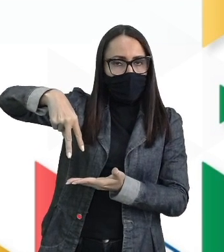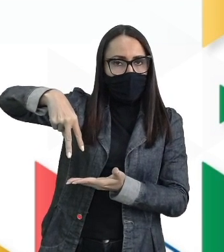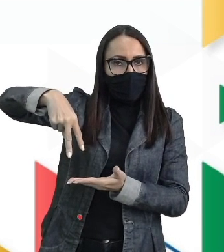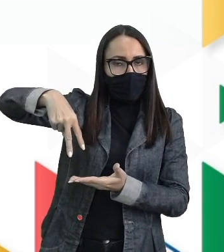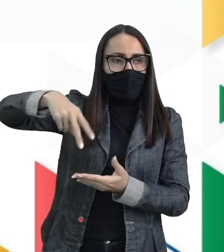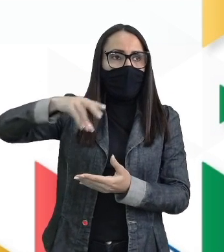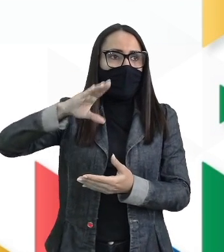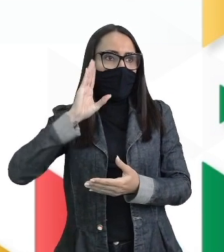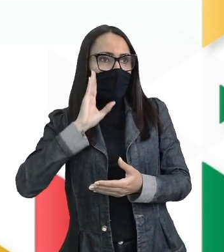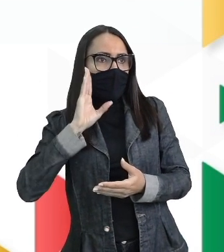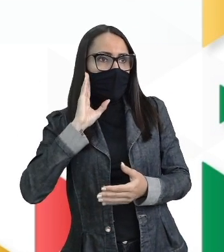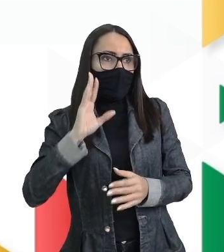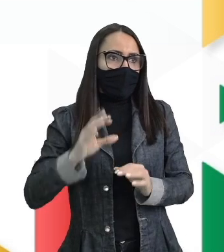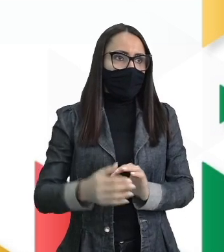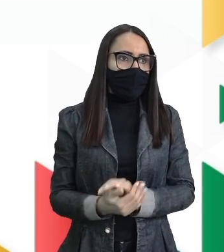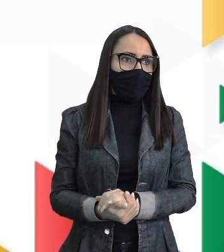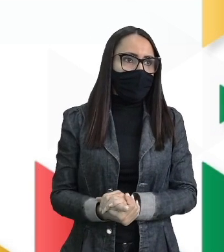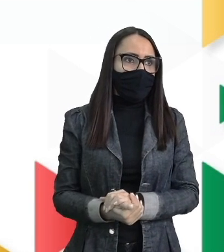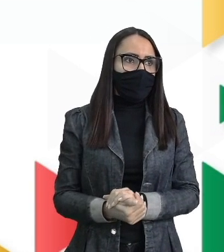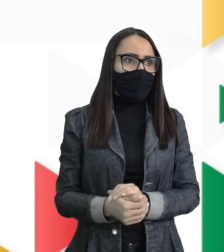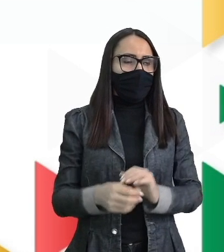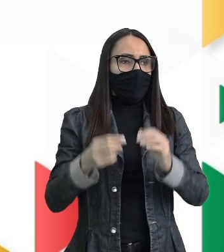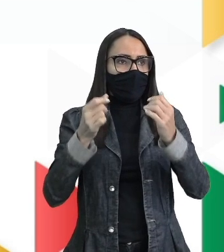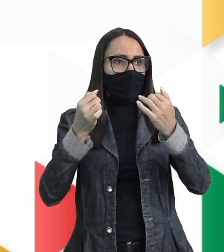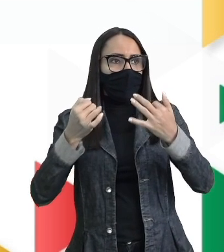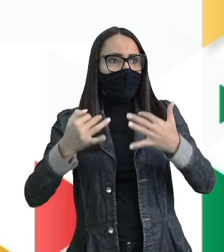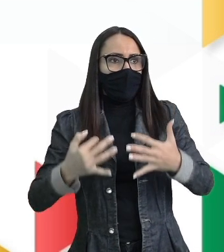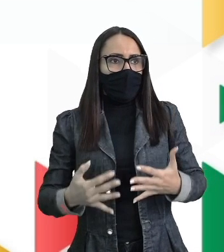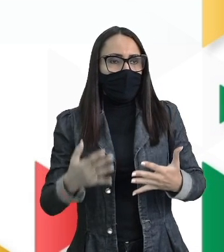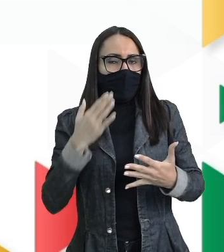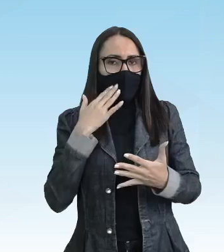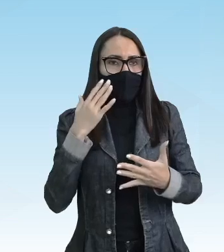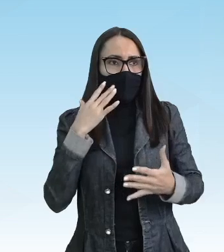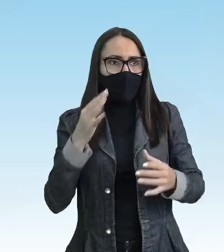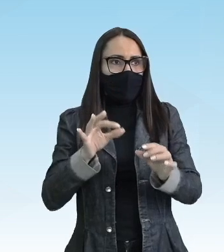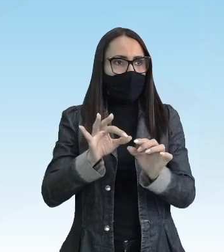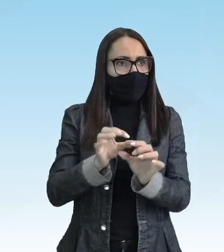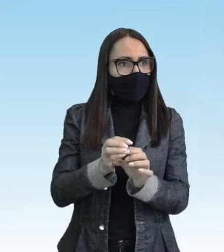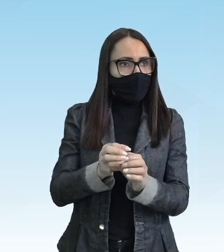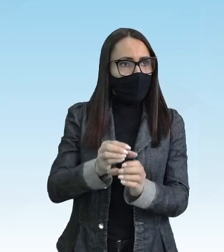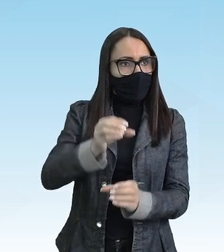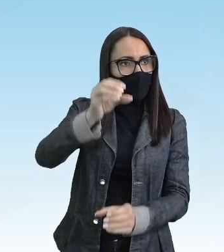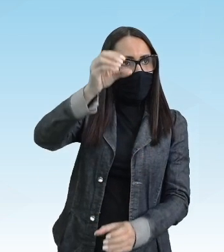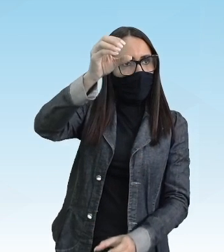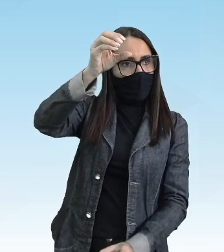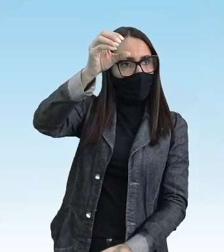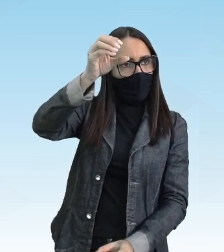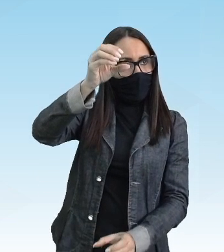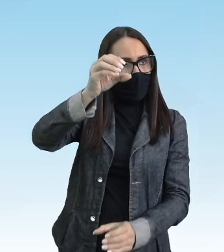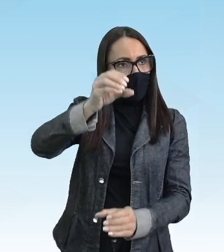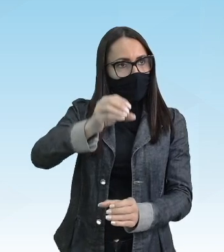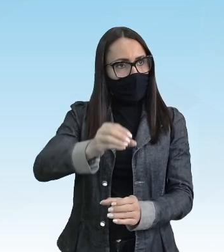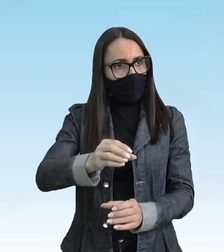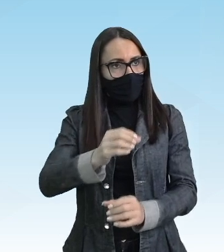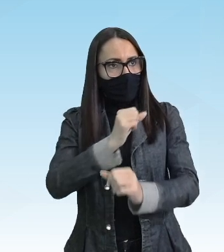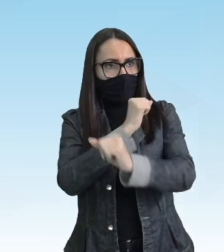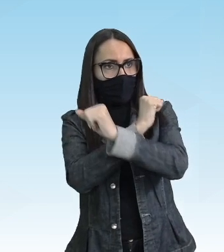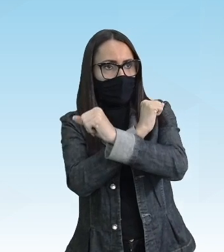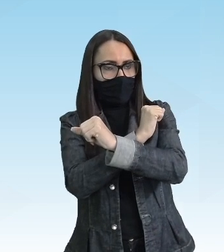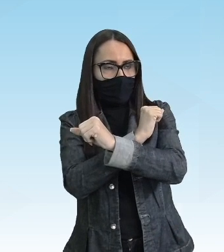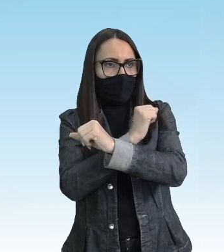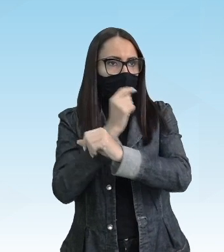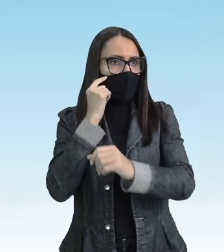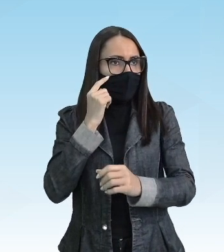Bom, vamos falar aqui dos ossos longos. Esses ossos que apresentam ali